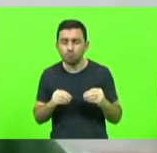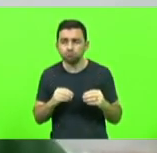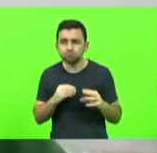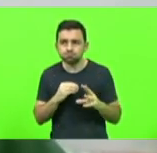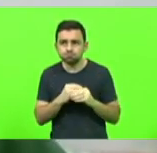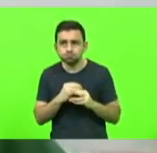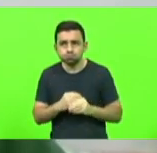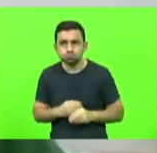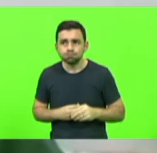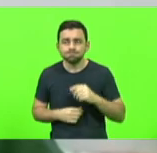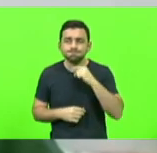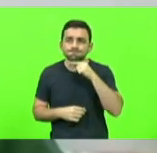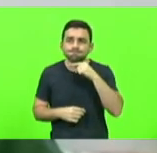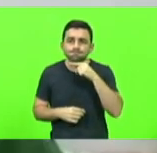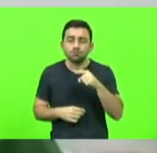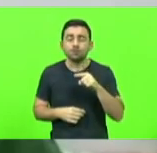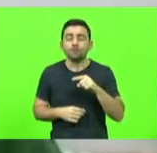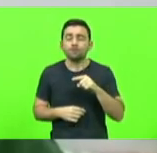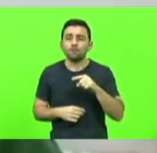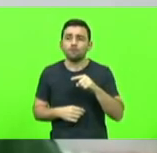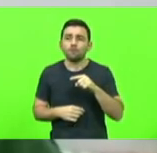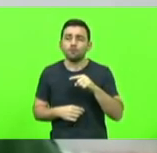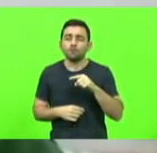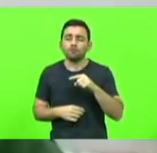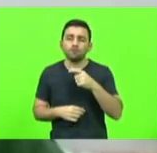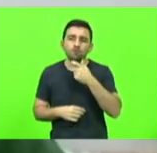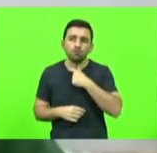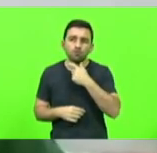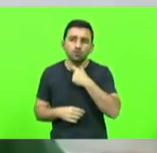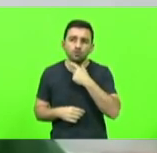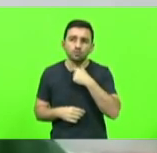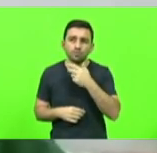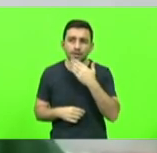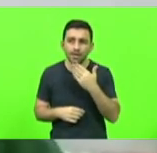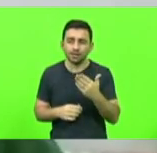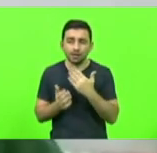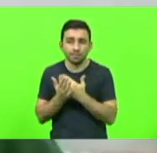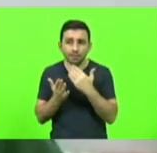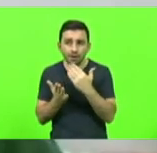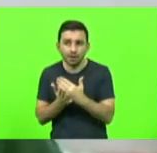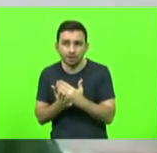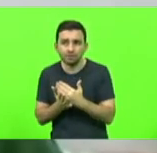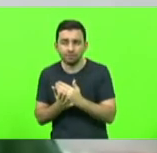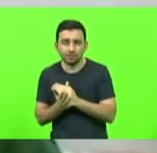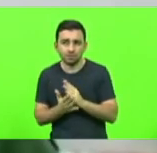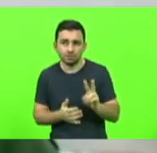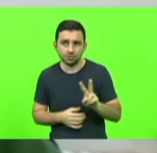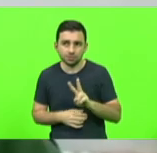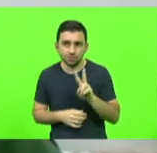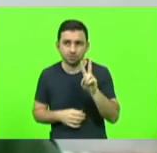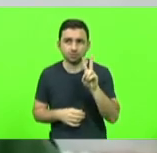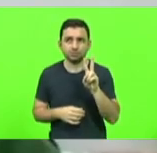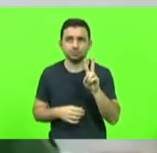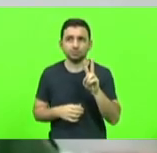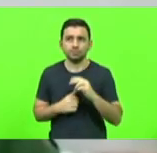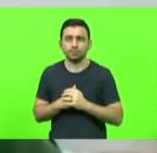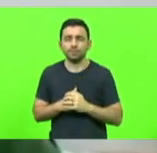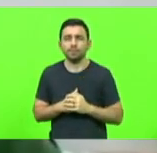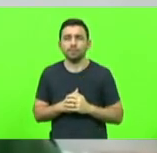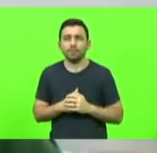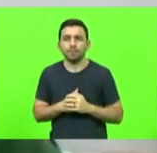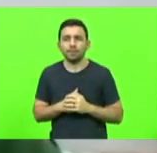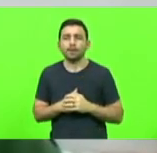maior valorização e isso passa por melhores condições de trabalho, incentivo para a realização de